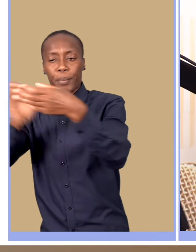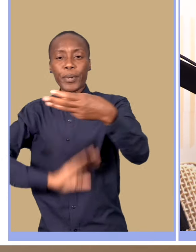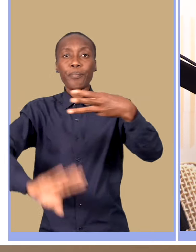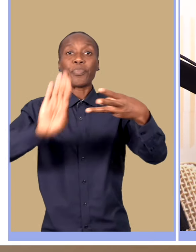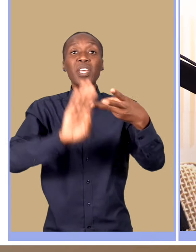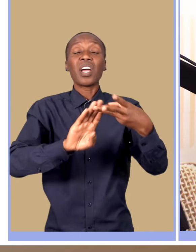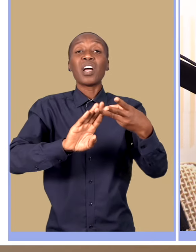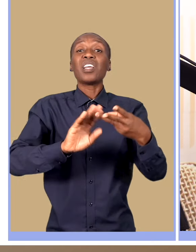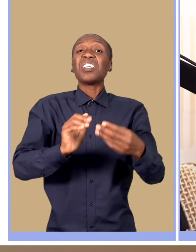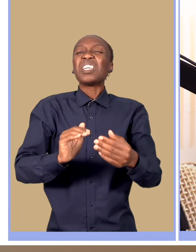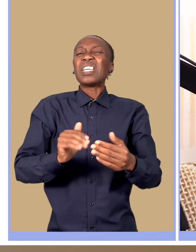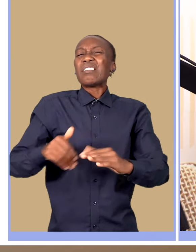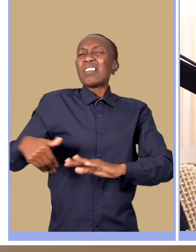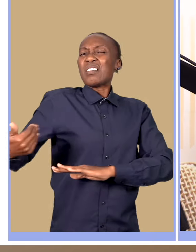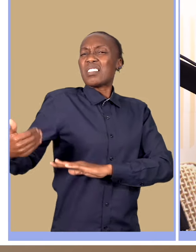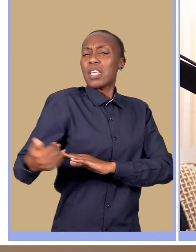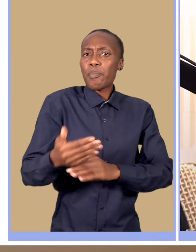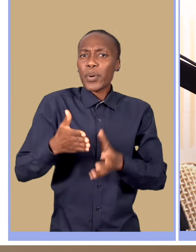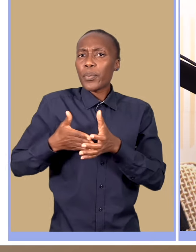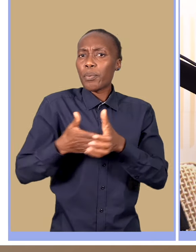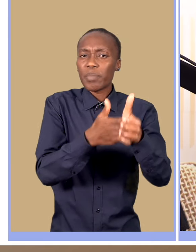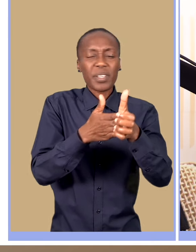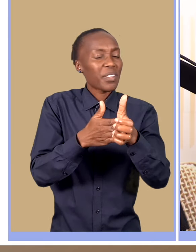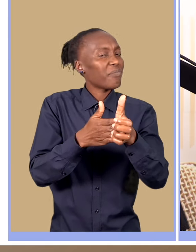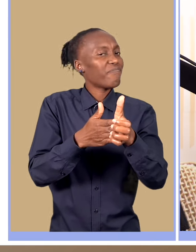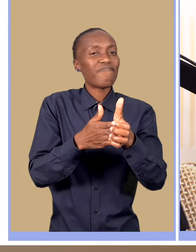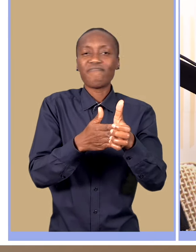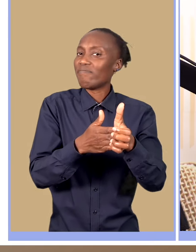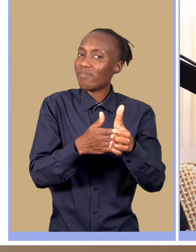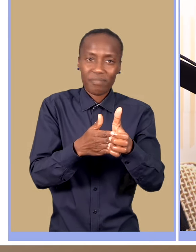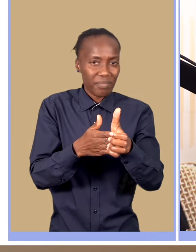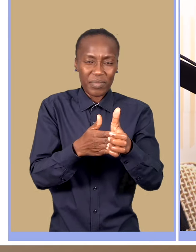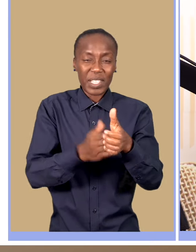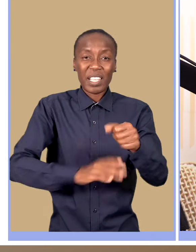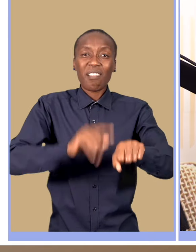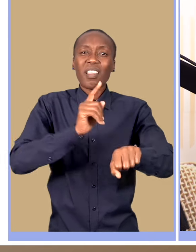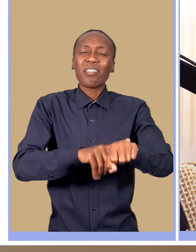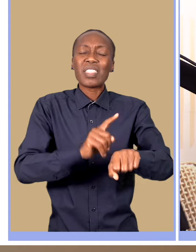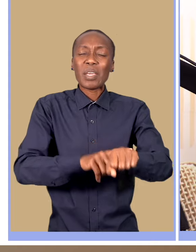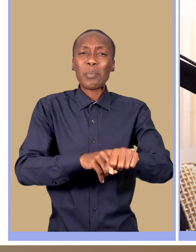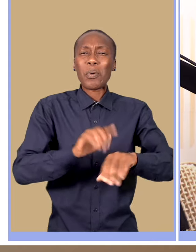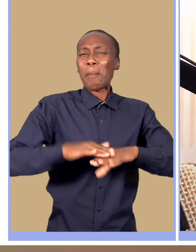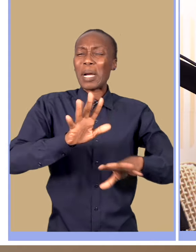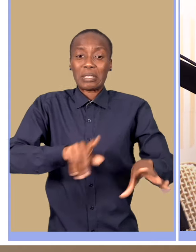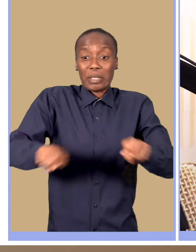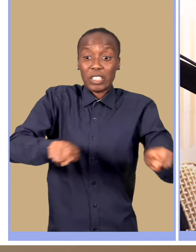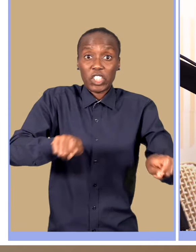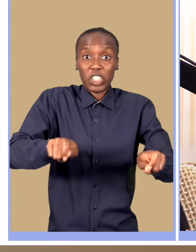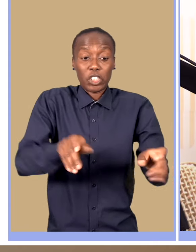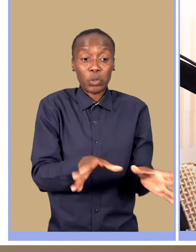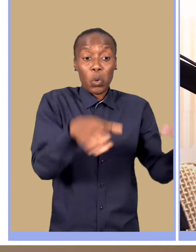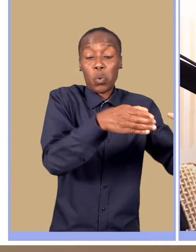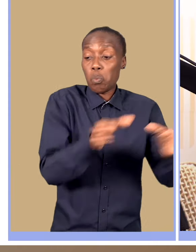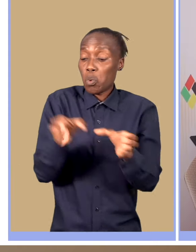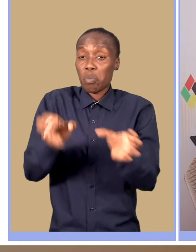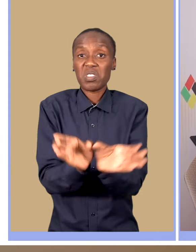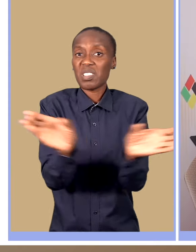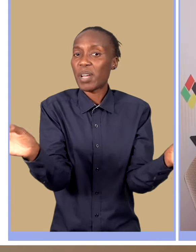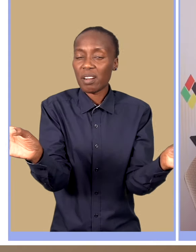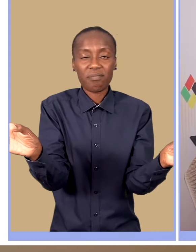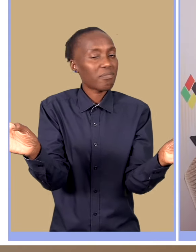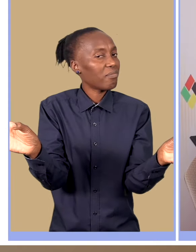às vezes nem tempo para isto acontece. Quer dizer, não tem exatamente muito tempo para poder gerir bem esta situação.